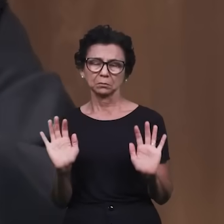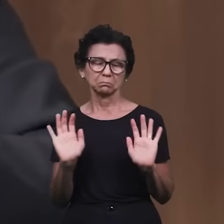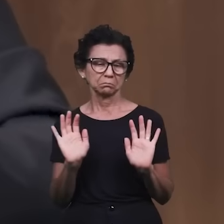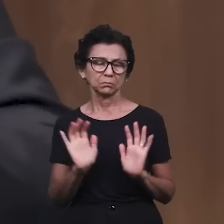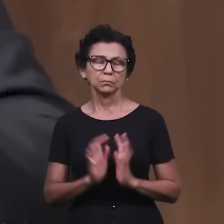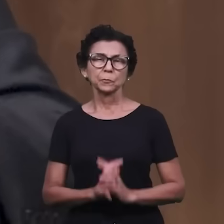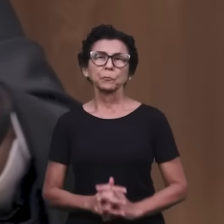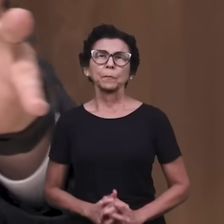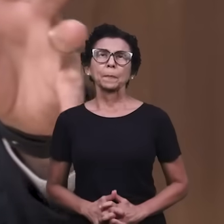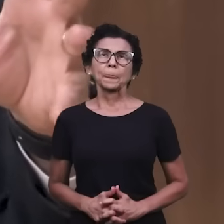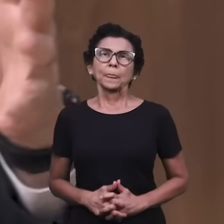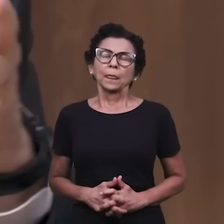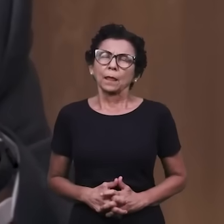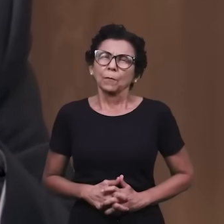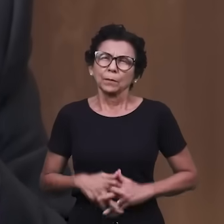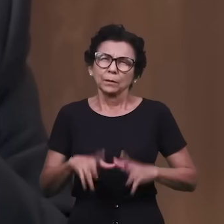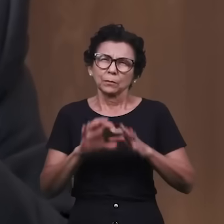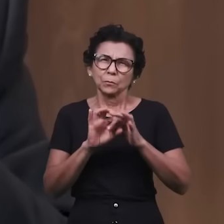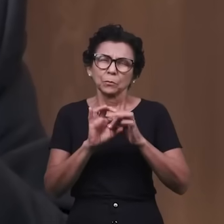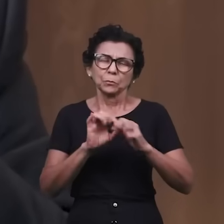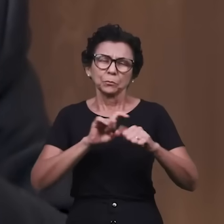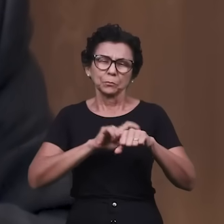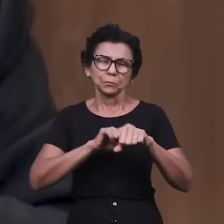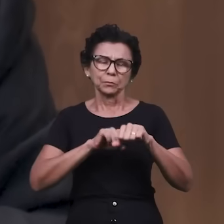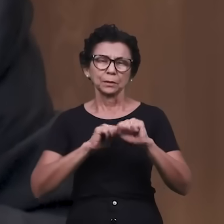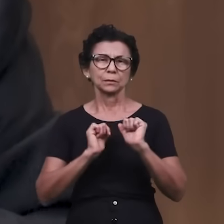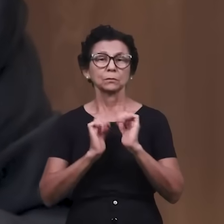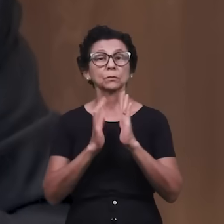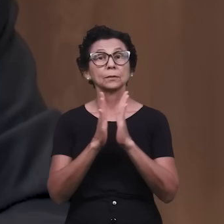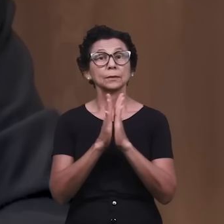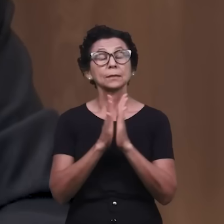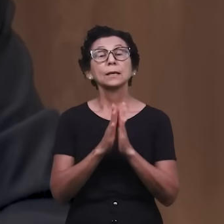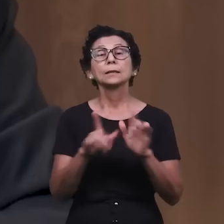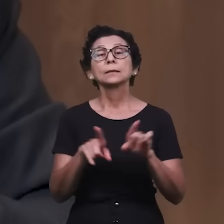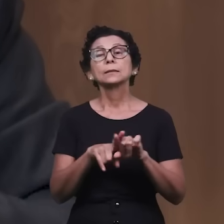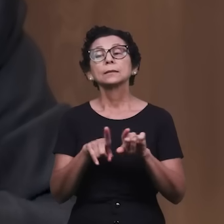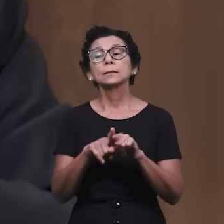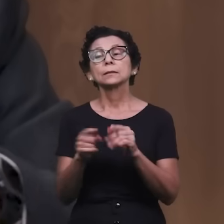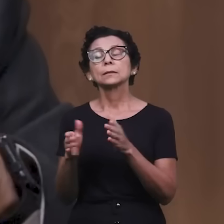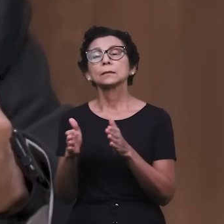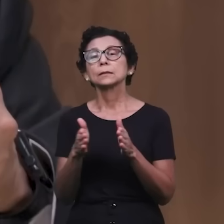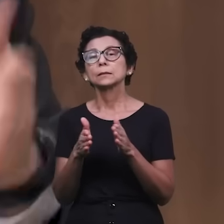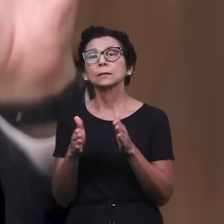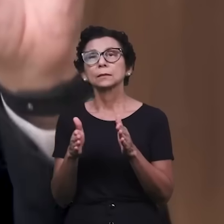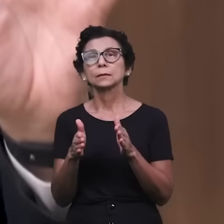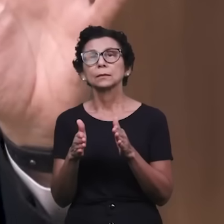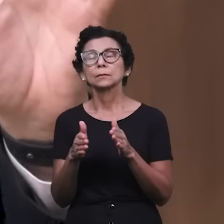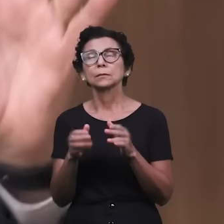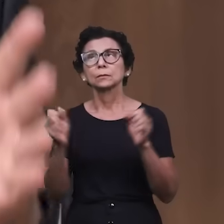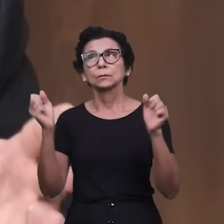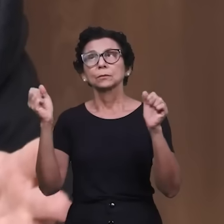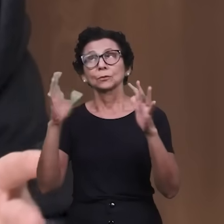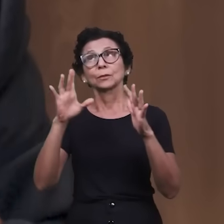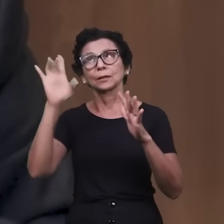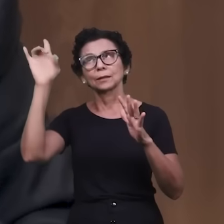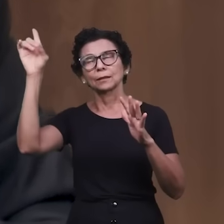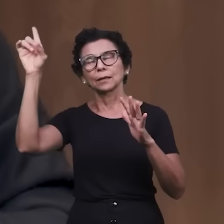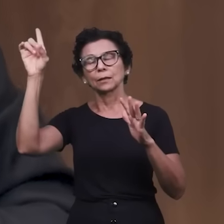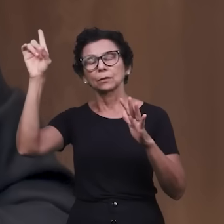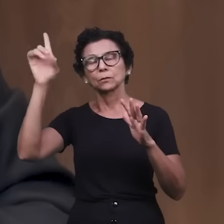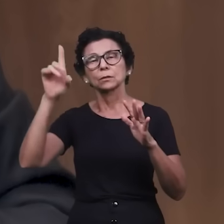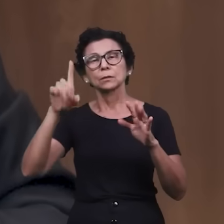assim. Você tem um períodozinho de oração e naquele período também, glórias a Deus, o Senhor